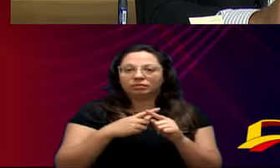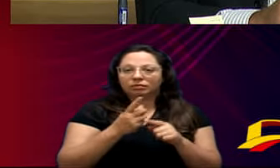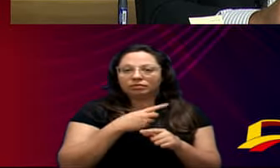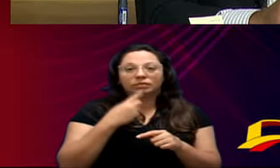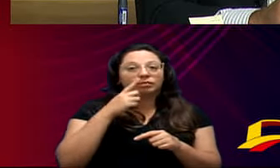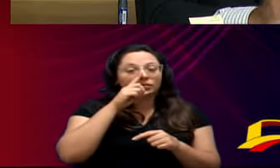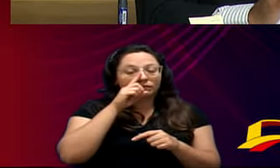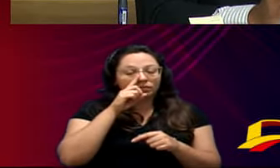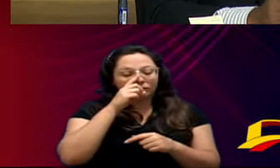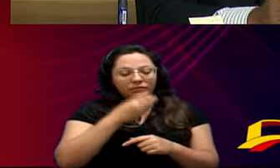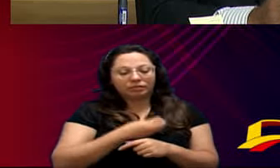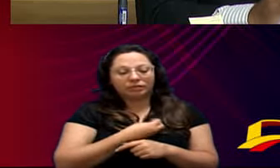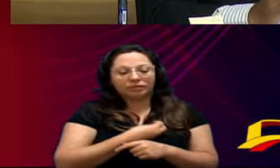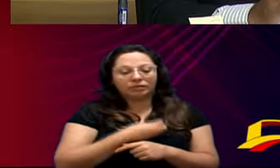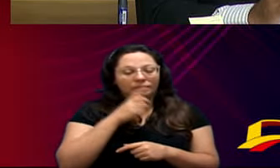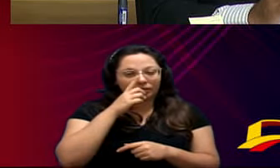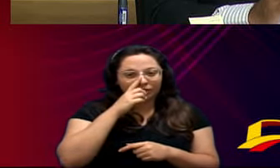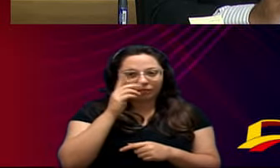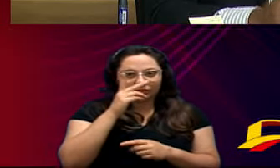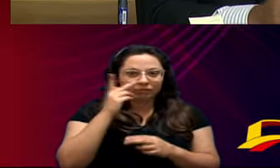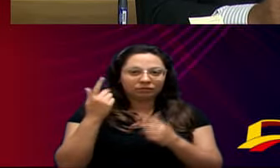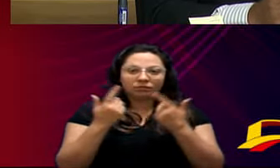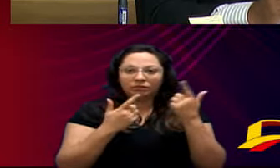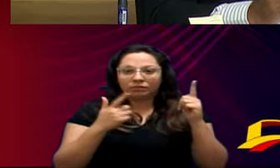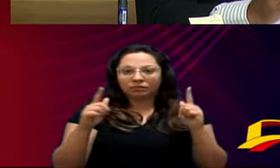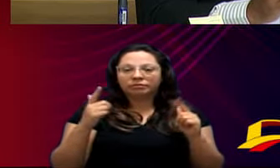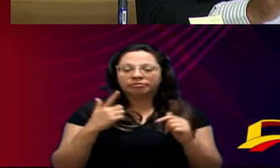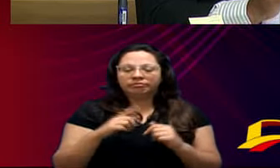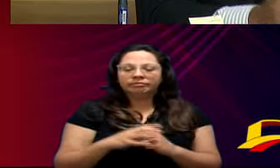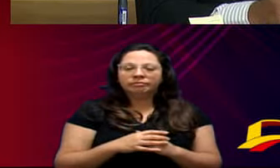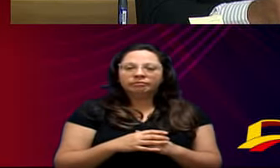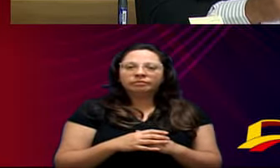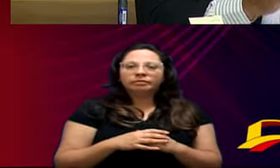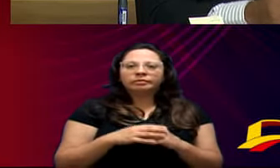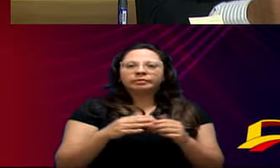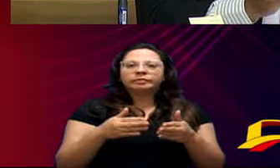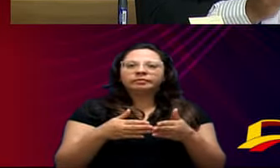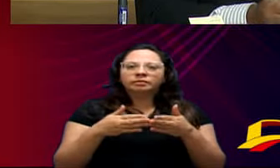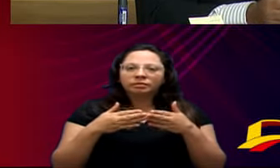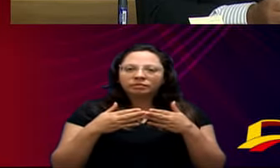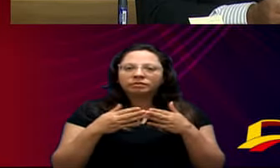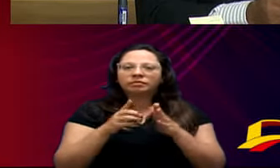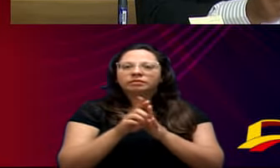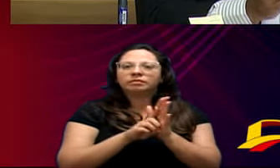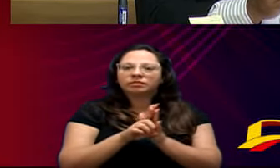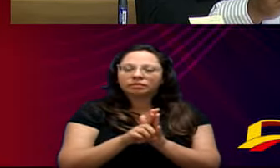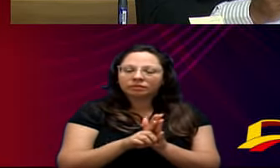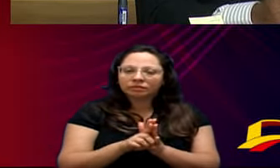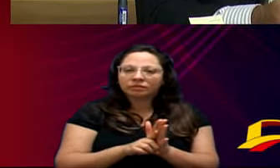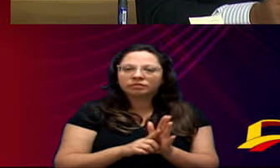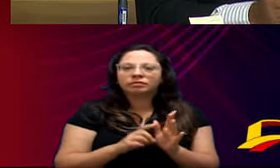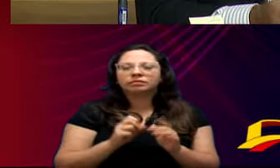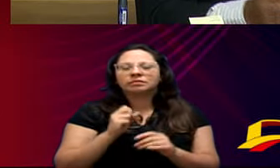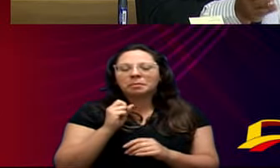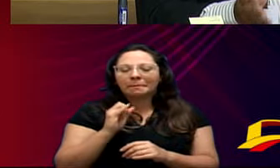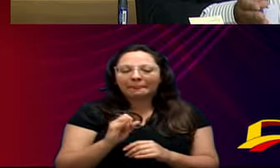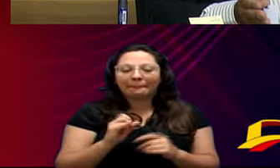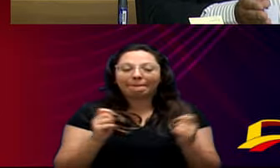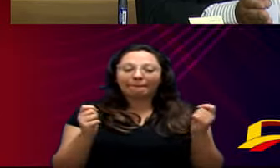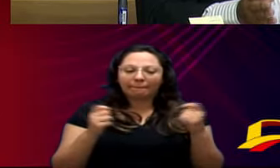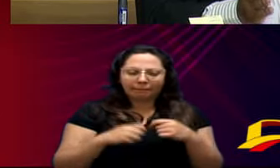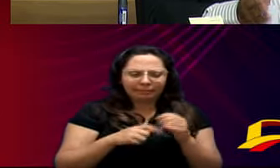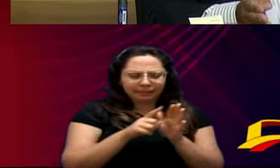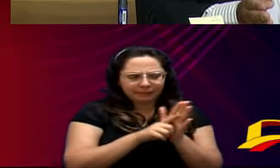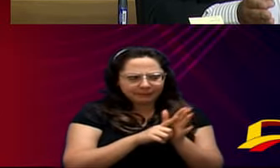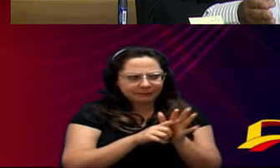outras pessoas mas de novo Eh esses pedidos que serão laudados vistoriados e laudados se pertinentes serão encaminhados para